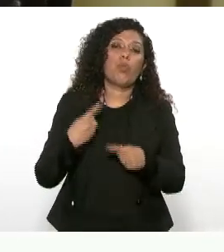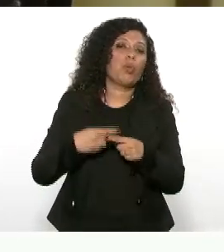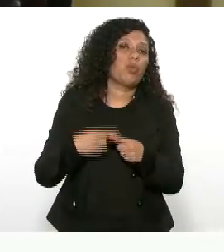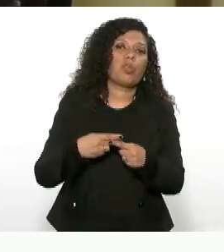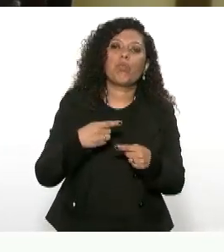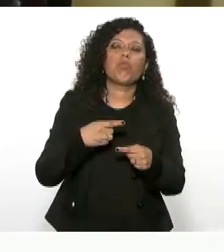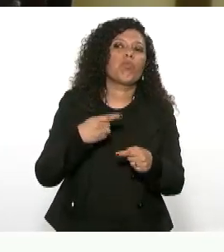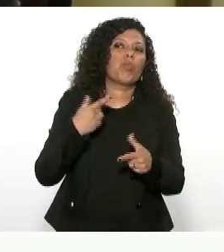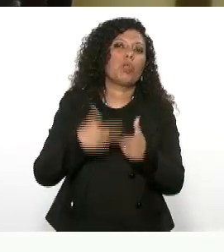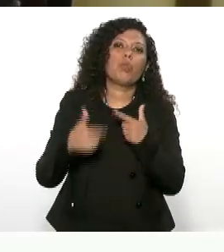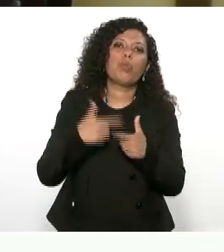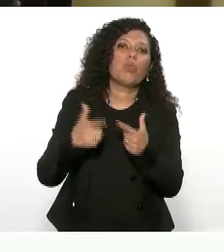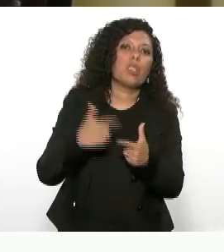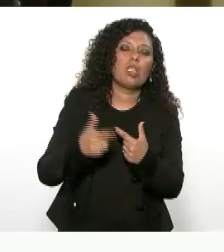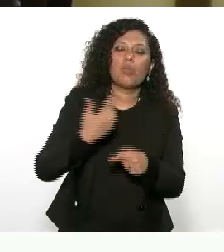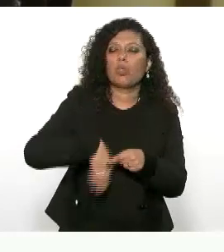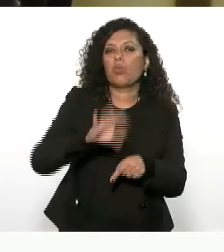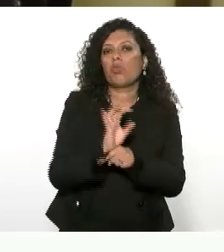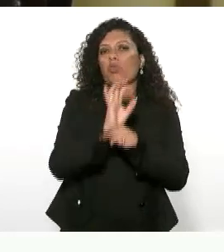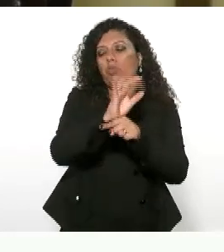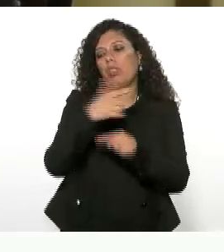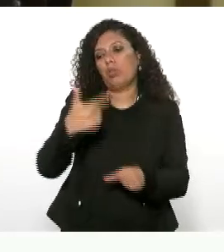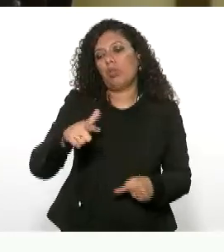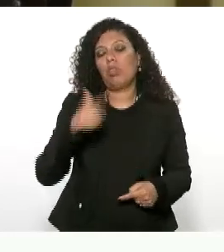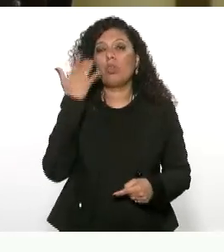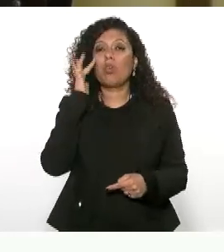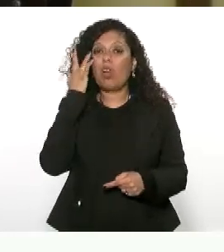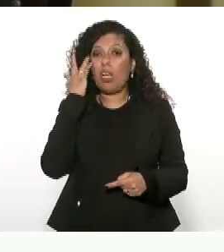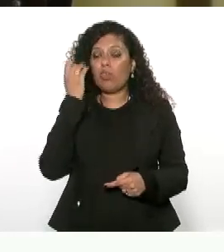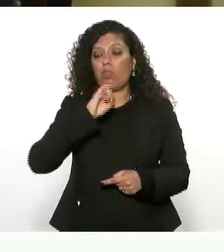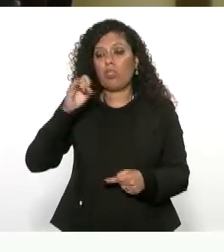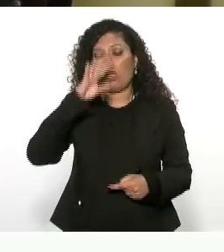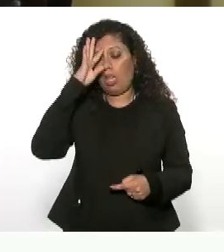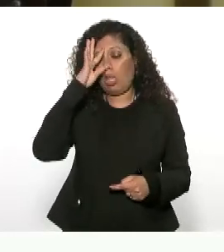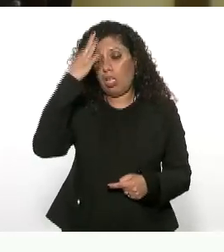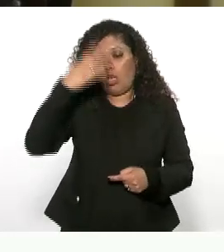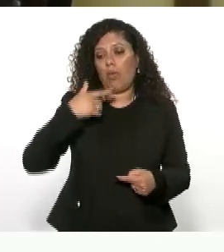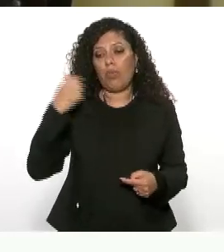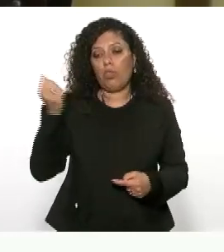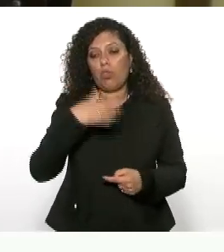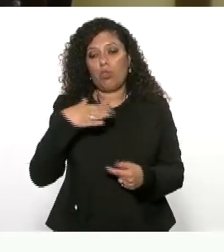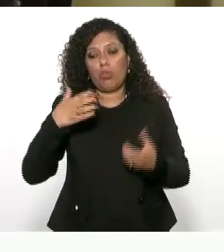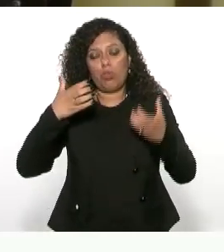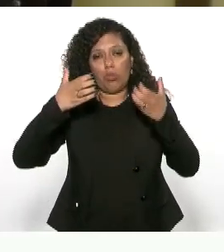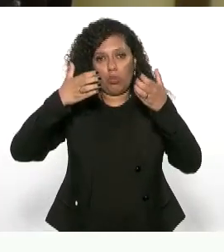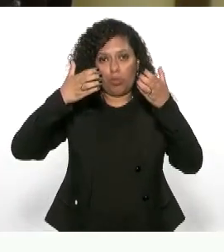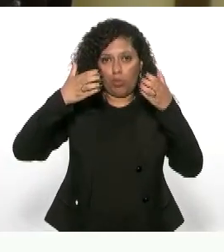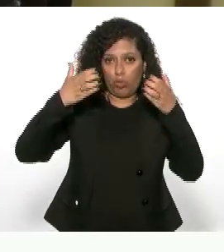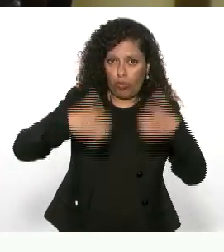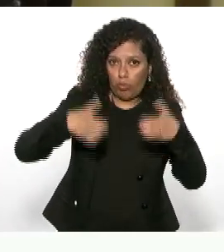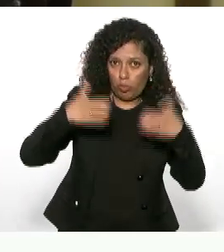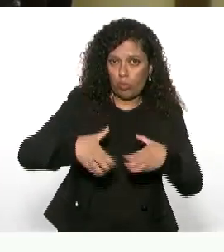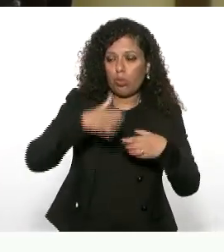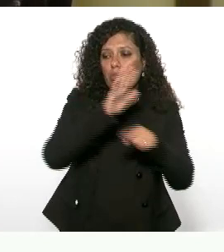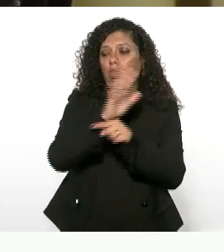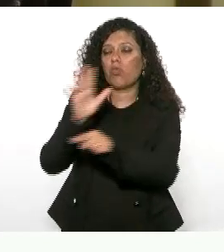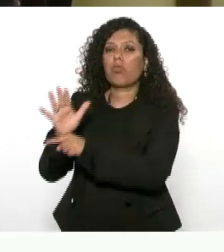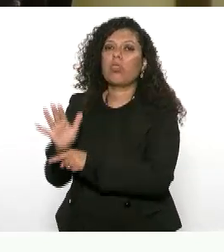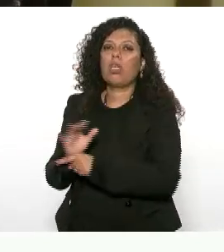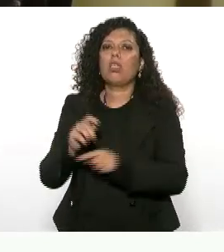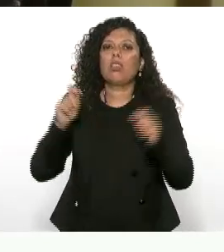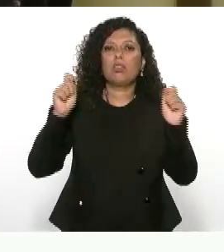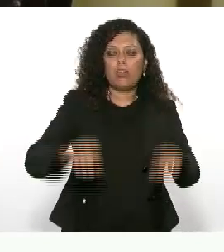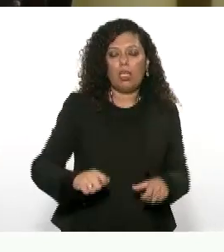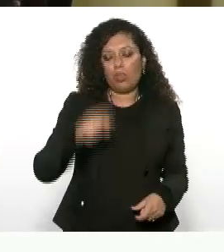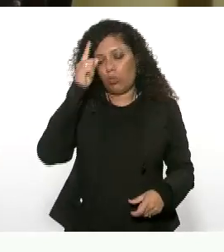impacto financeiro. Então, eu acredito que com o próximo concurso melhore, mas não solucione, com toda certeza. Não sei se está